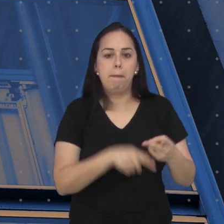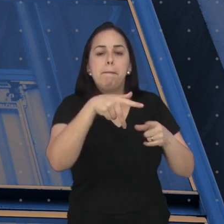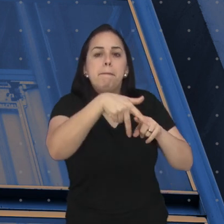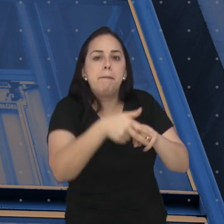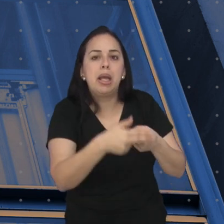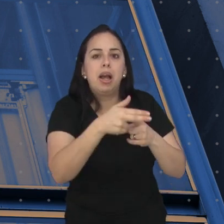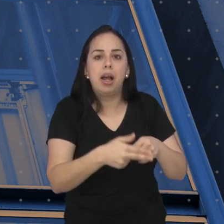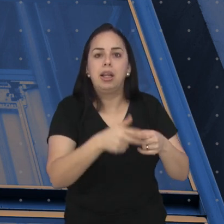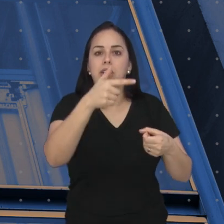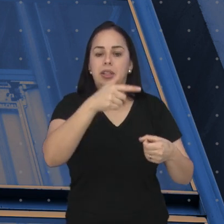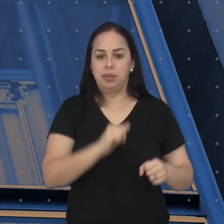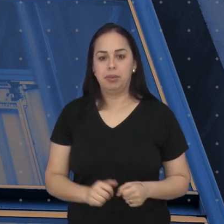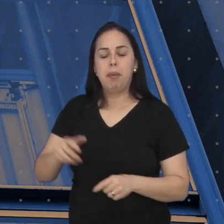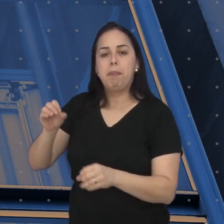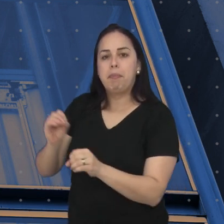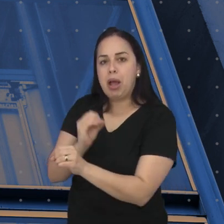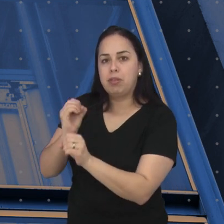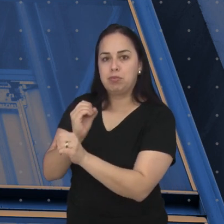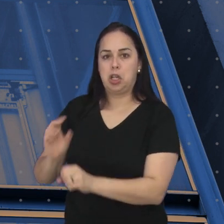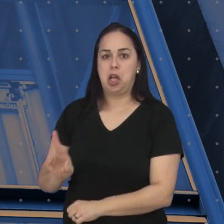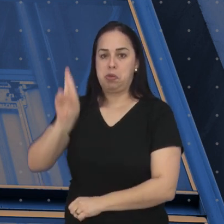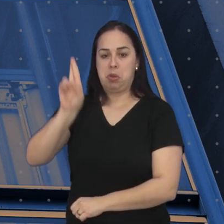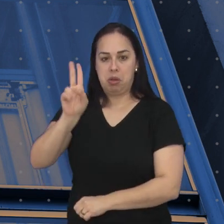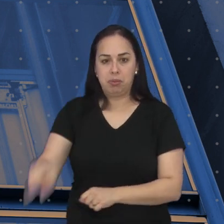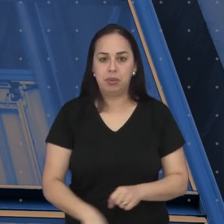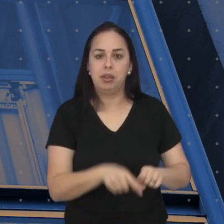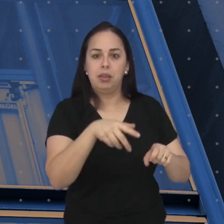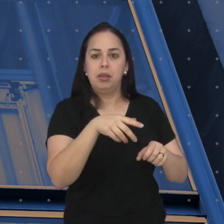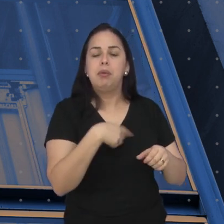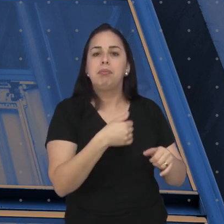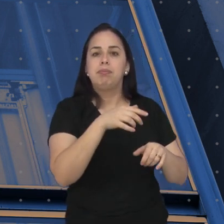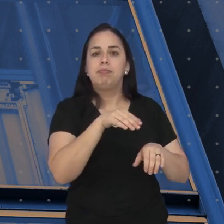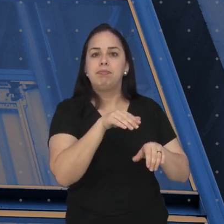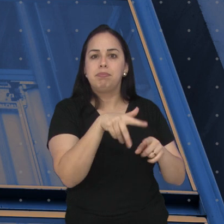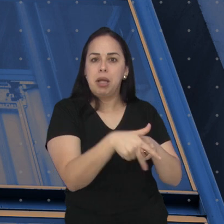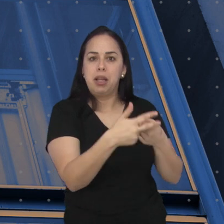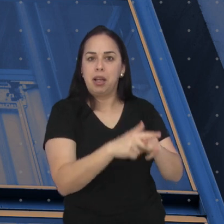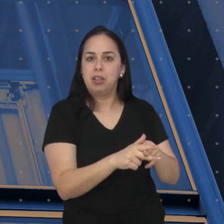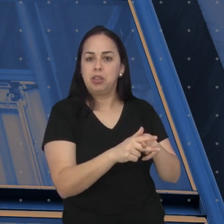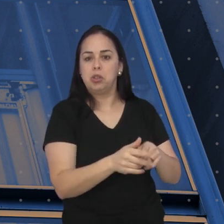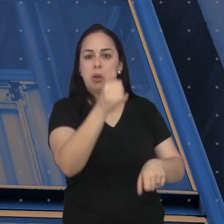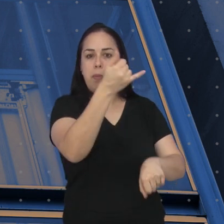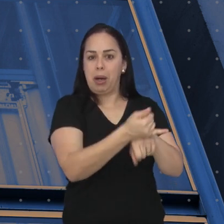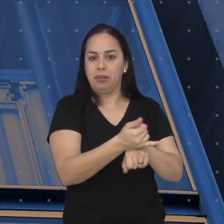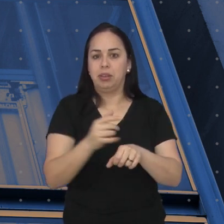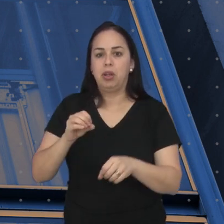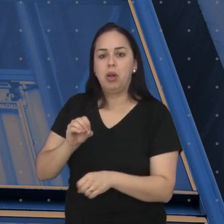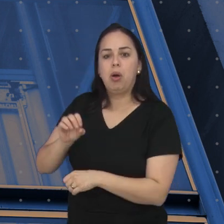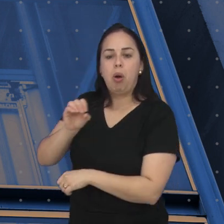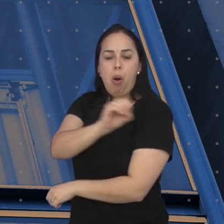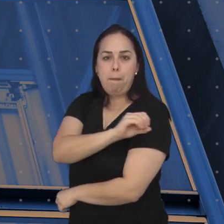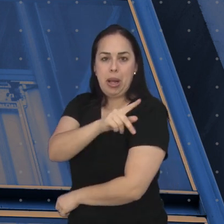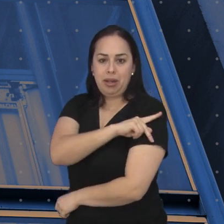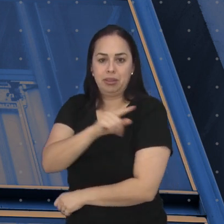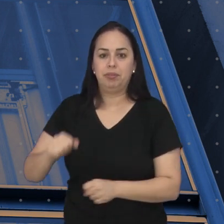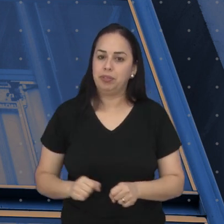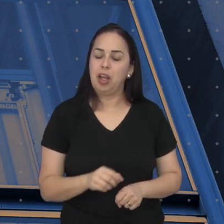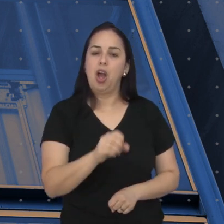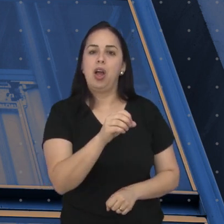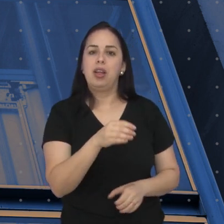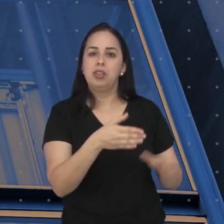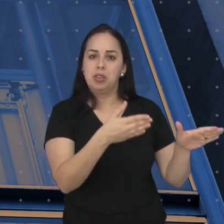mecânico de motor a diesel, mestre de obras, montador mecânico industrial, oficial de manutenção predial, operador de